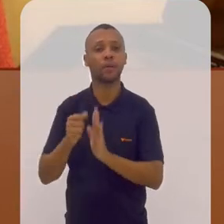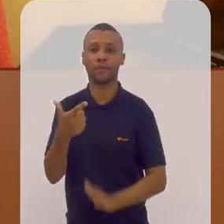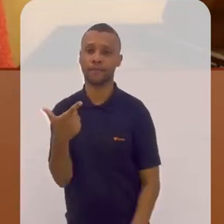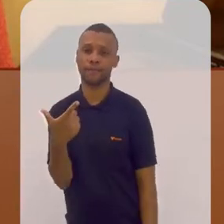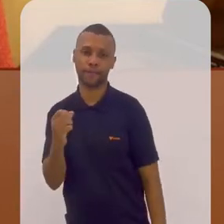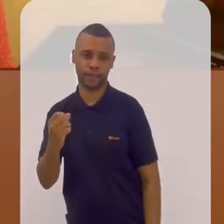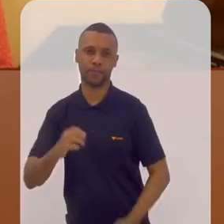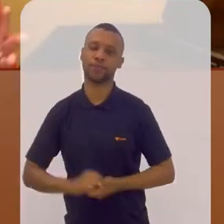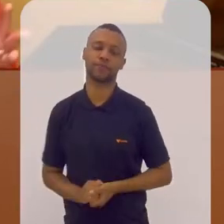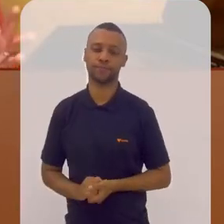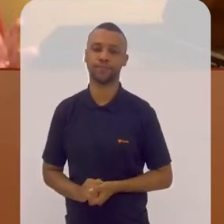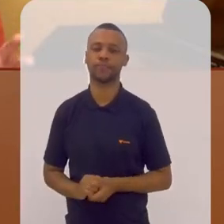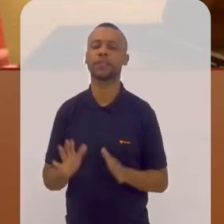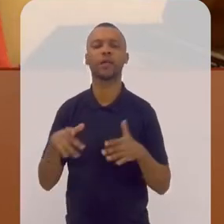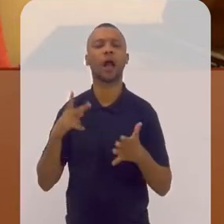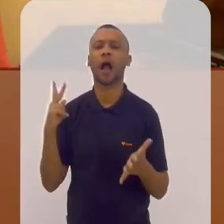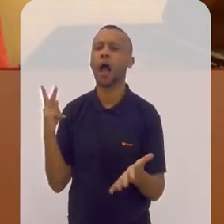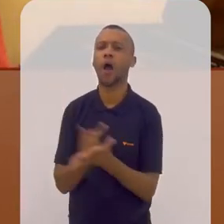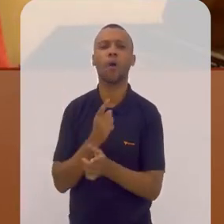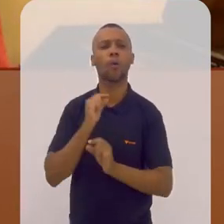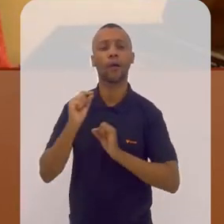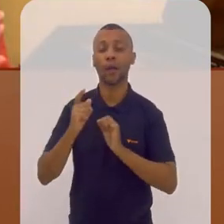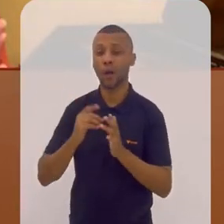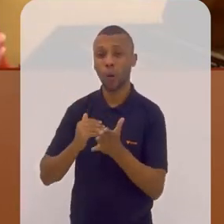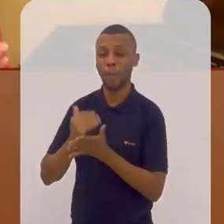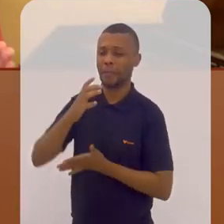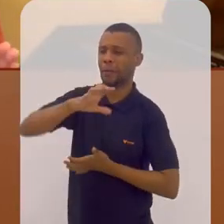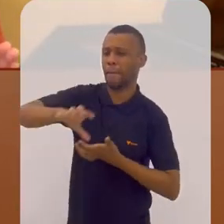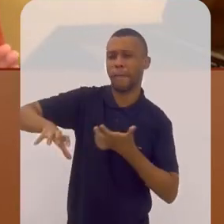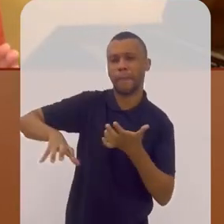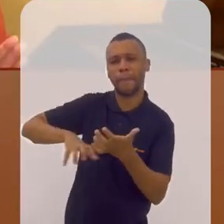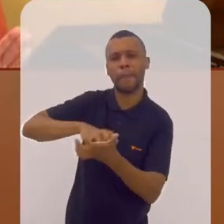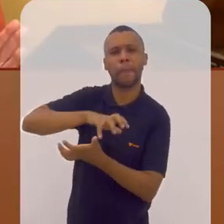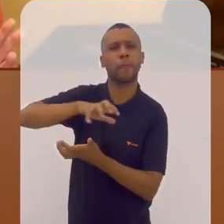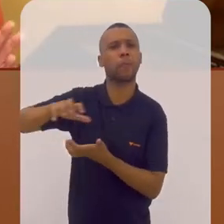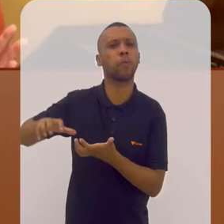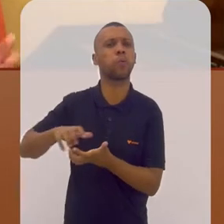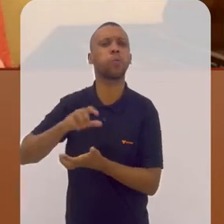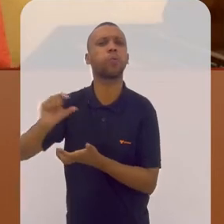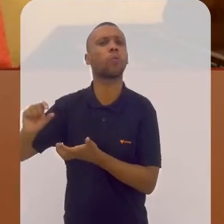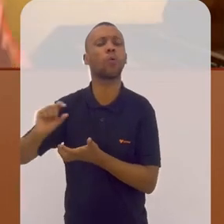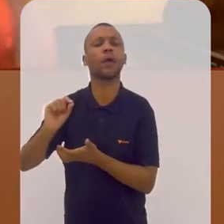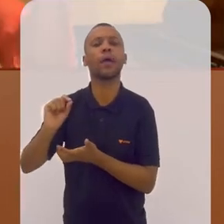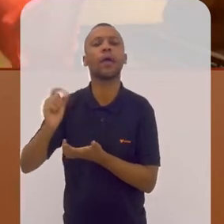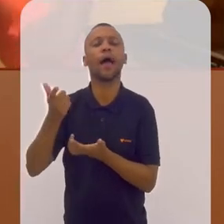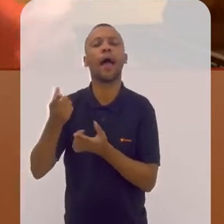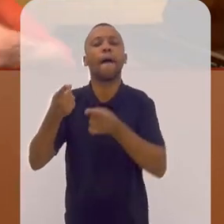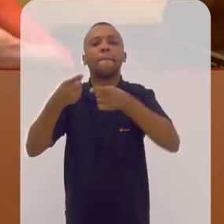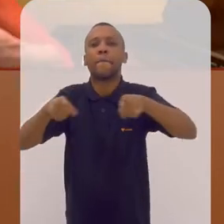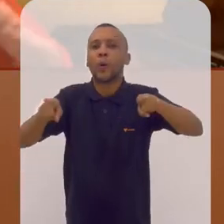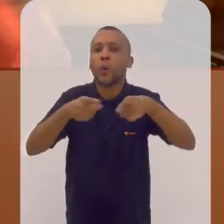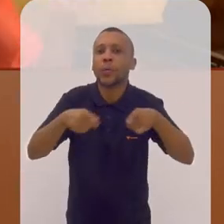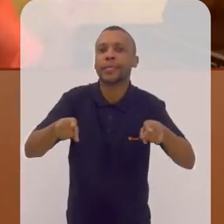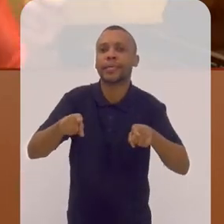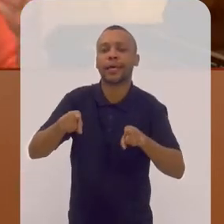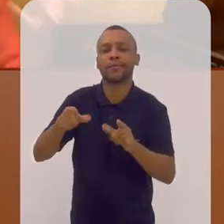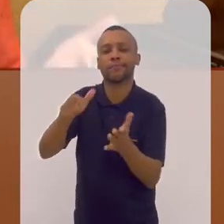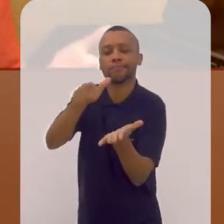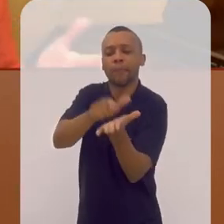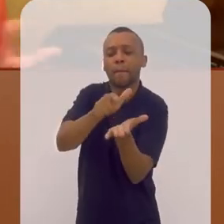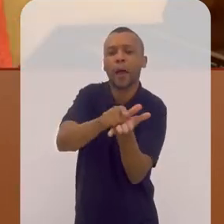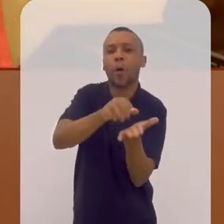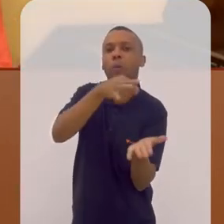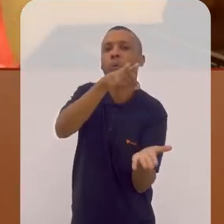século XX. Aí começa a acontecer uma diminuição da circulação de música,